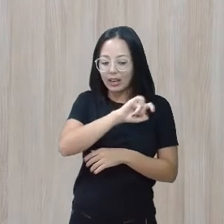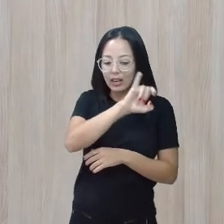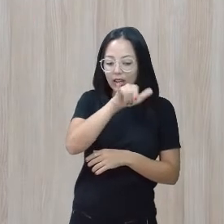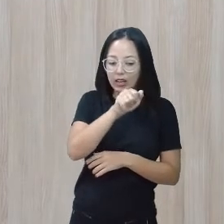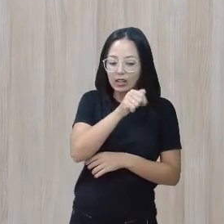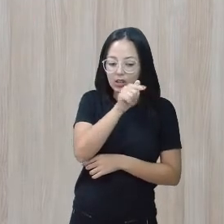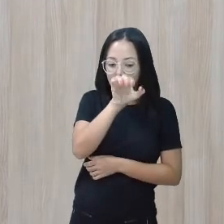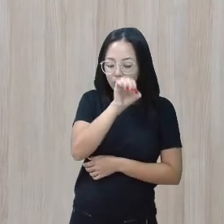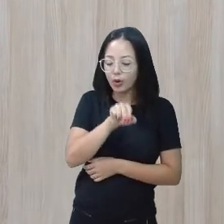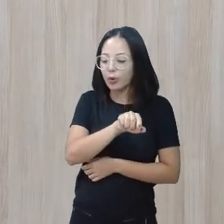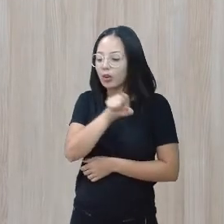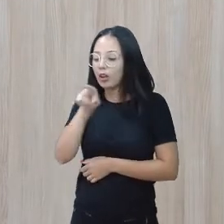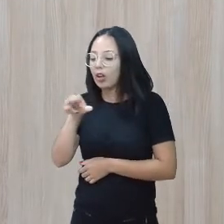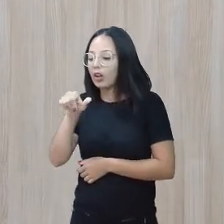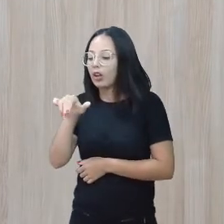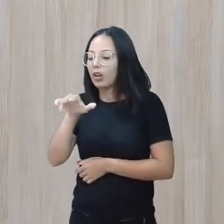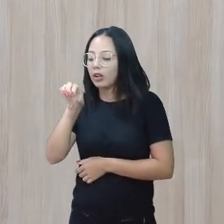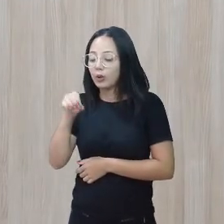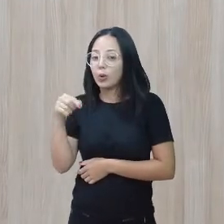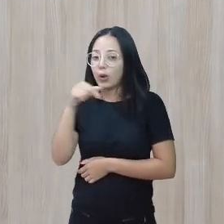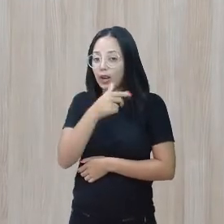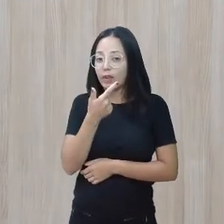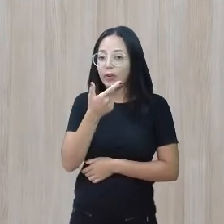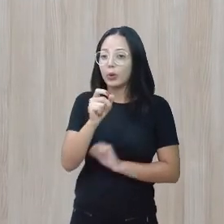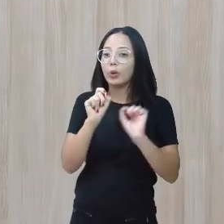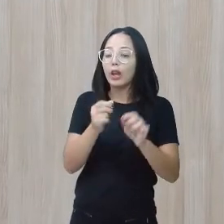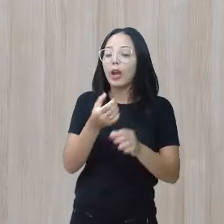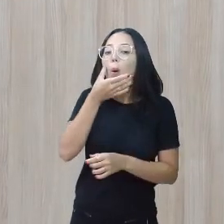Antônio, né? O João está dizendo que o pai